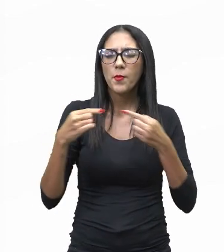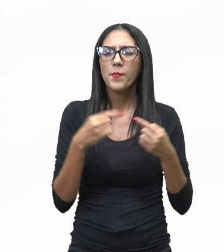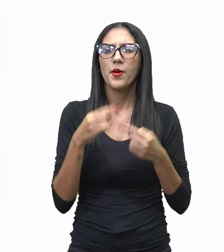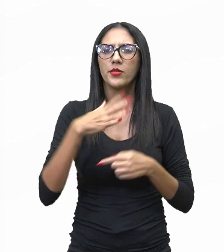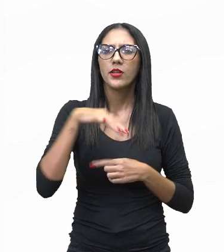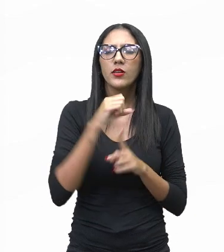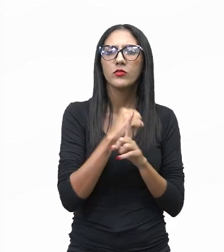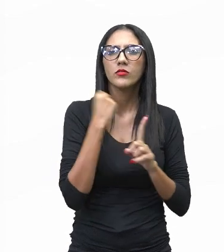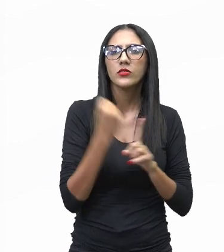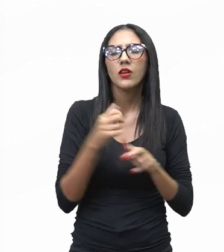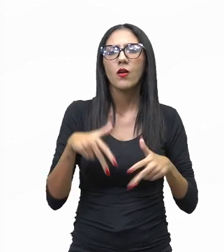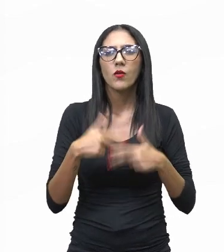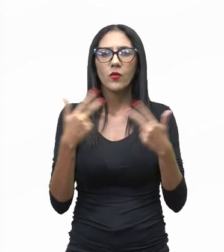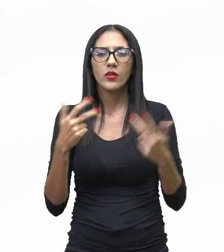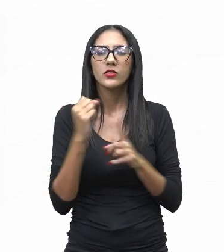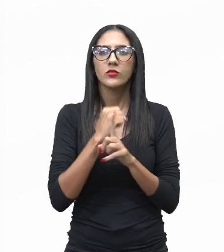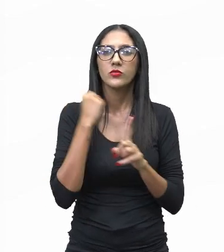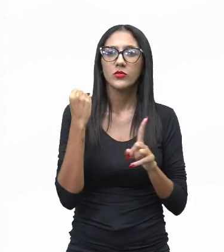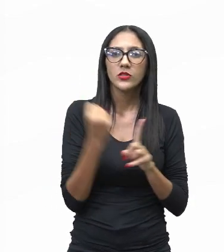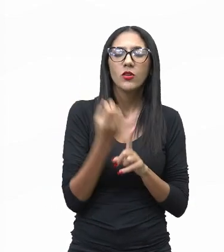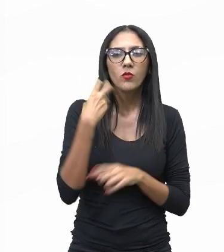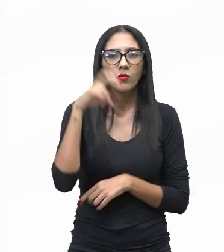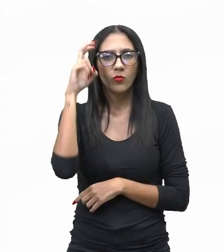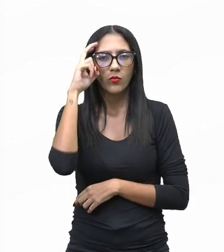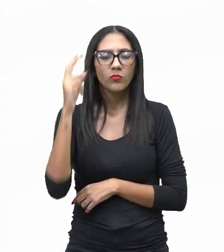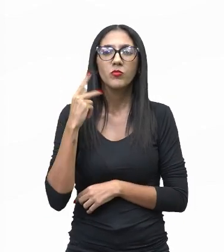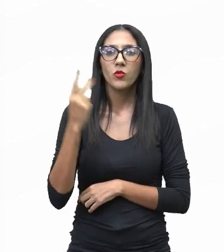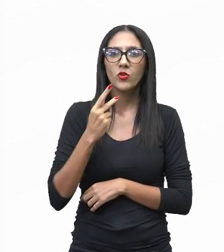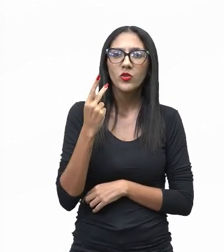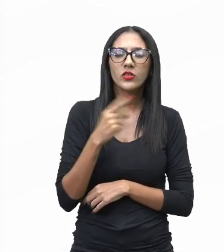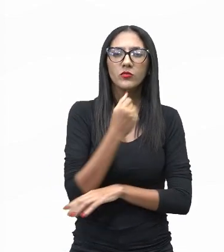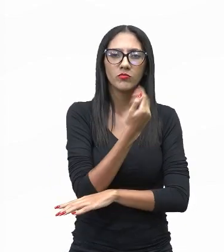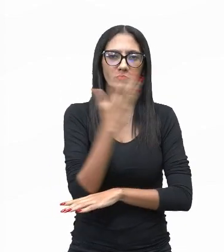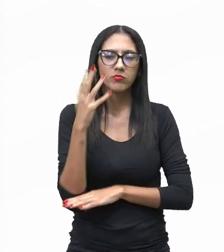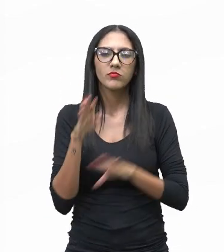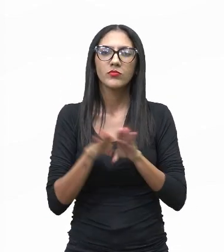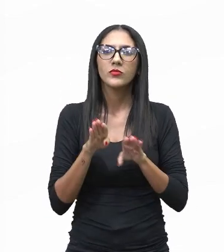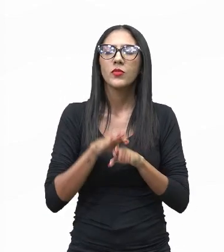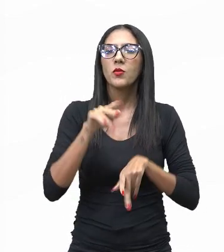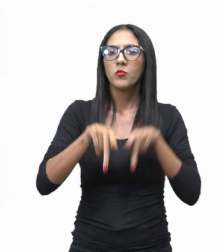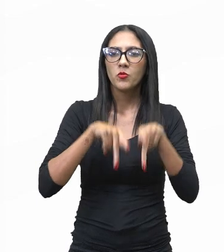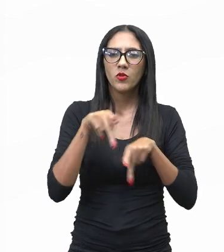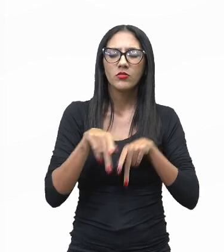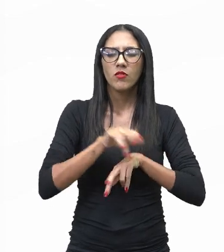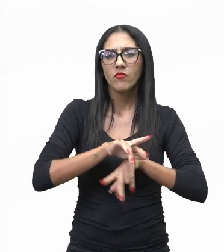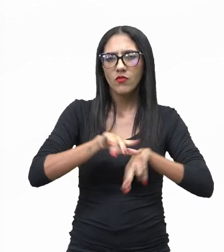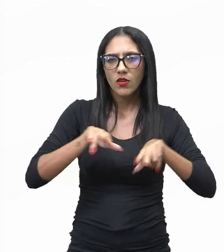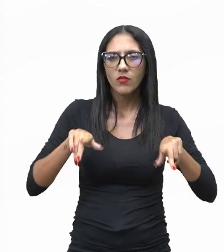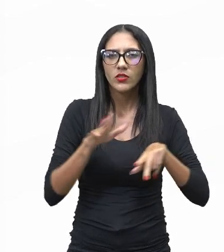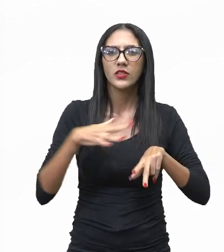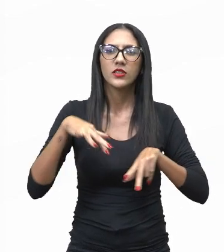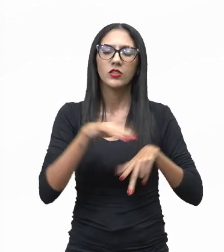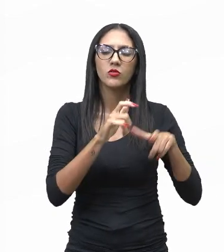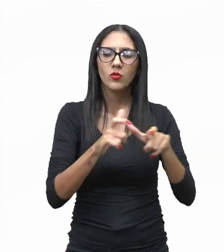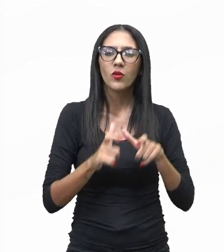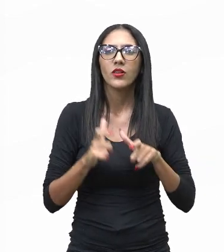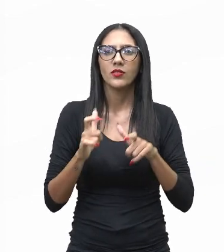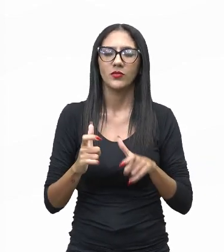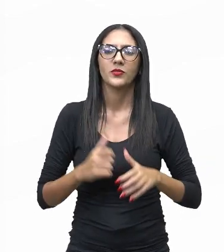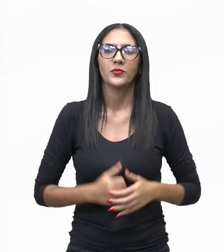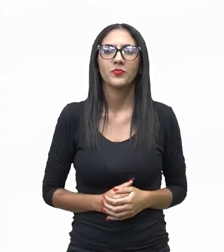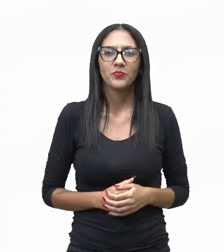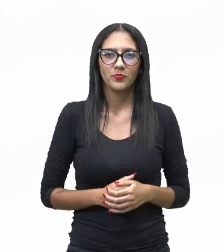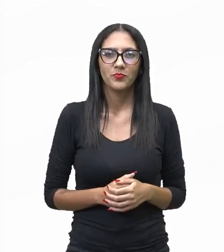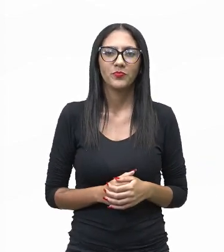sociais, étnicas, culturais, econômicas, ambientais e políticas entre grupos populacionais em diferentes espaços. Esta aula,